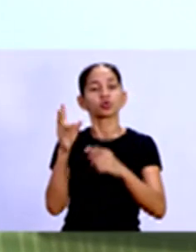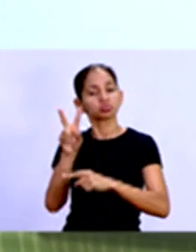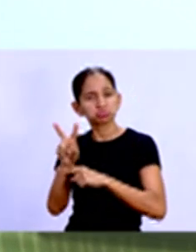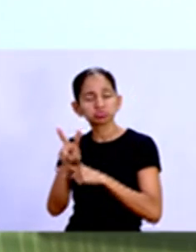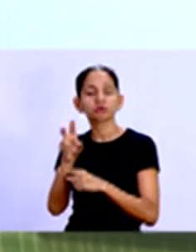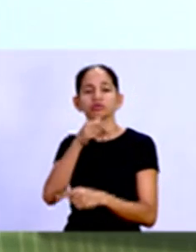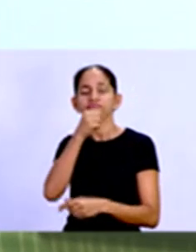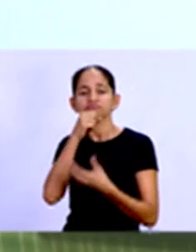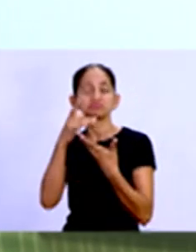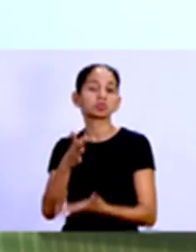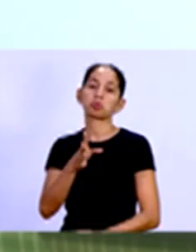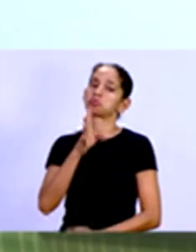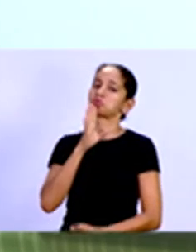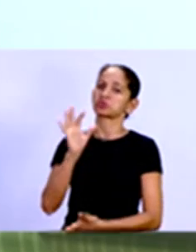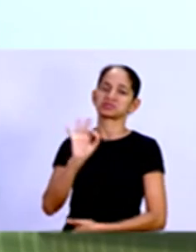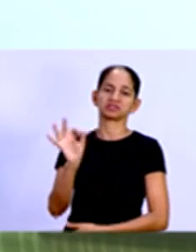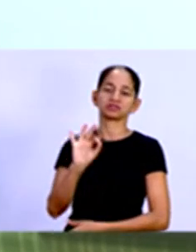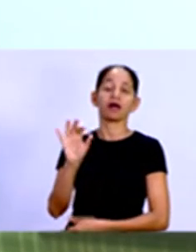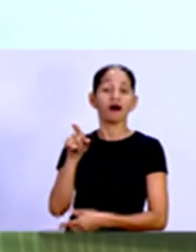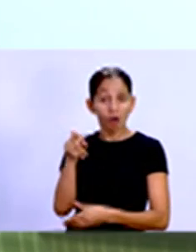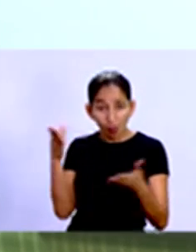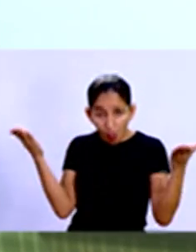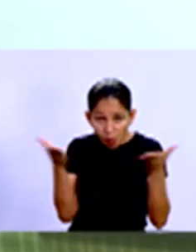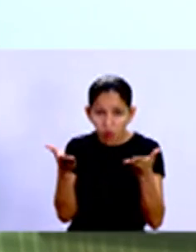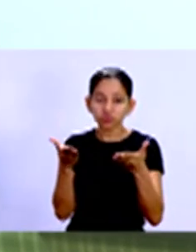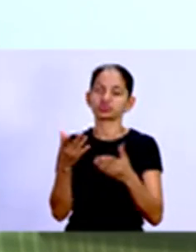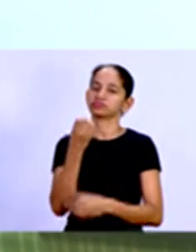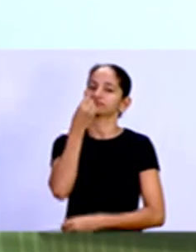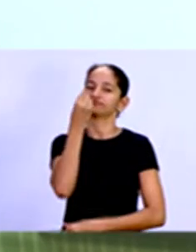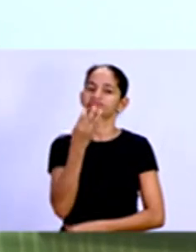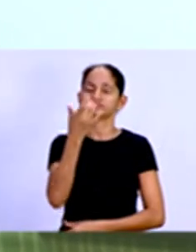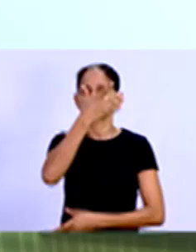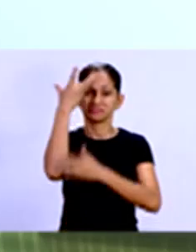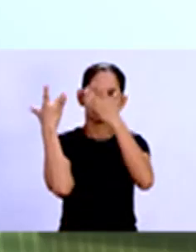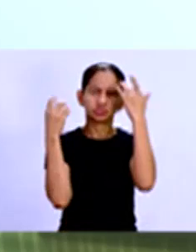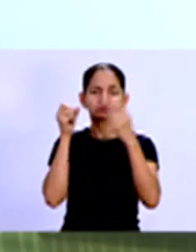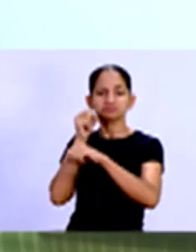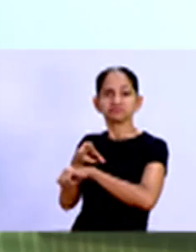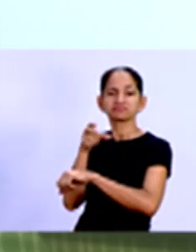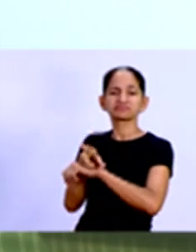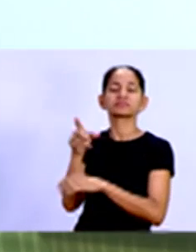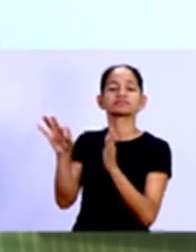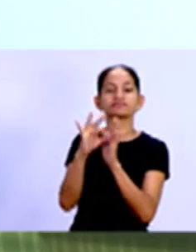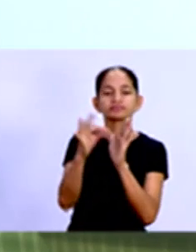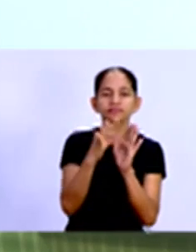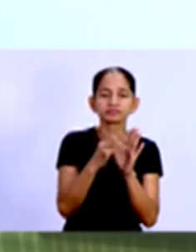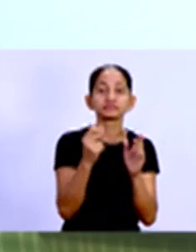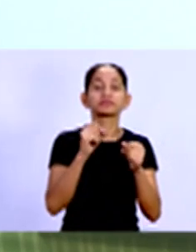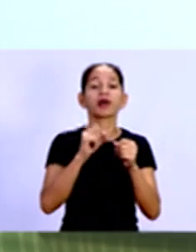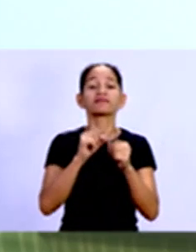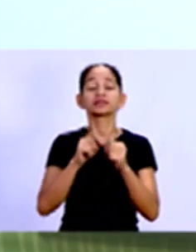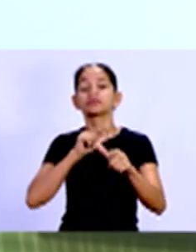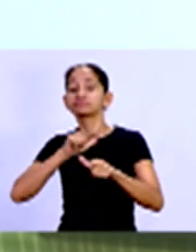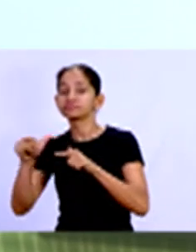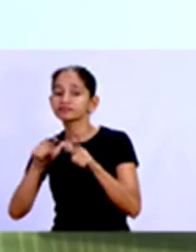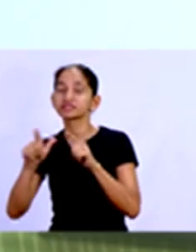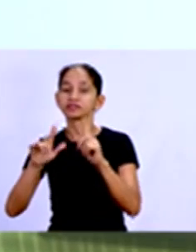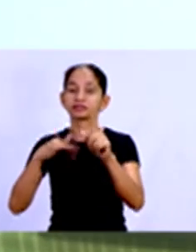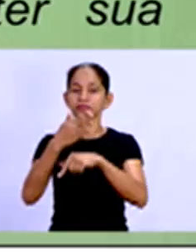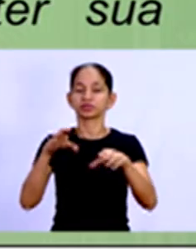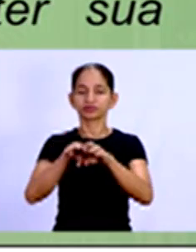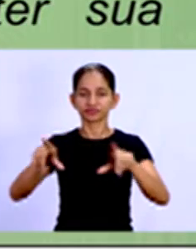era desconhecido. Hoje não. Hoje muitas pessoas já estão procurando esse curso para trabalhar com